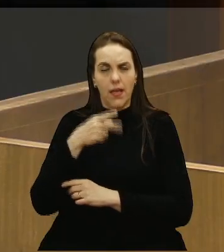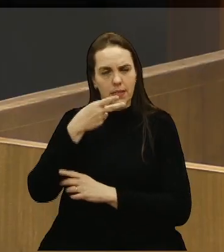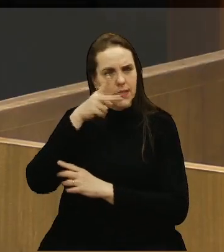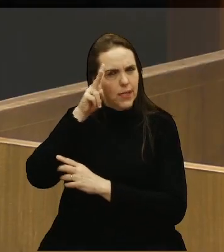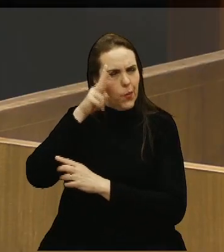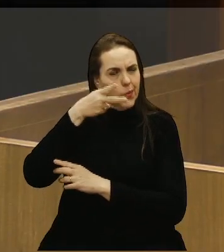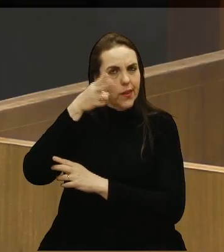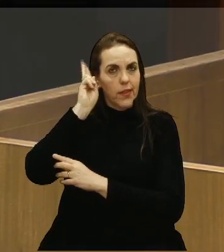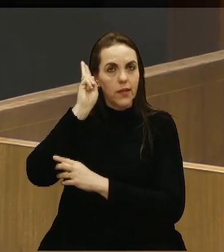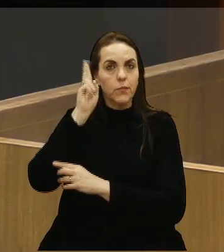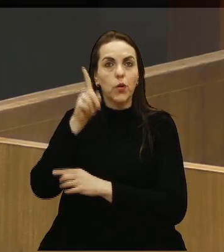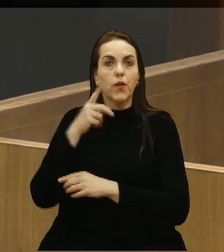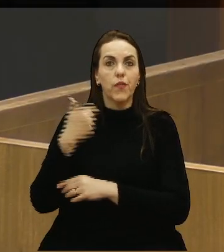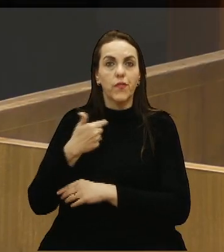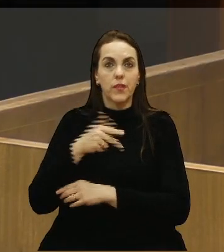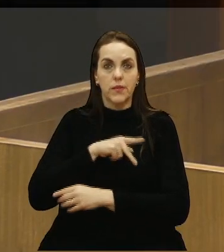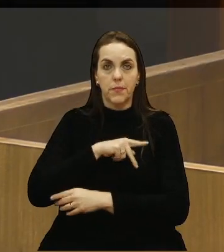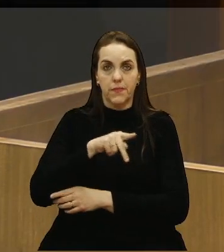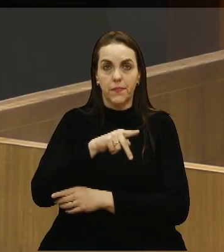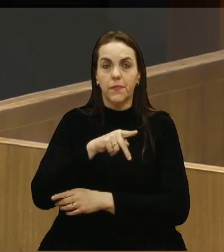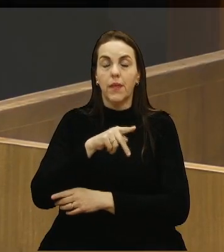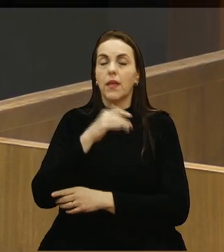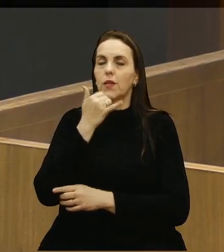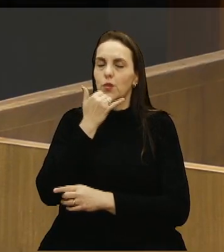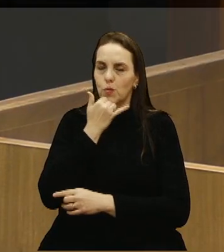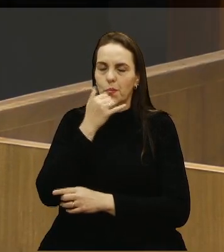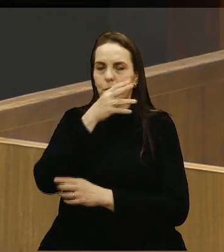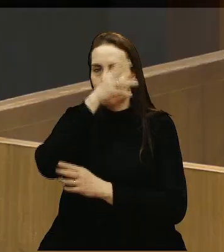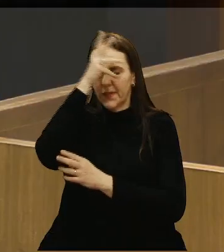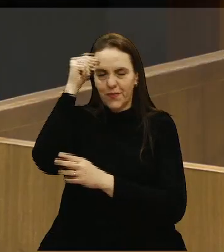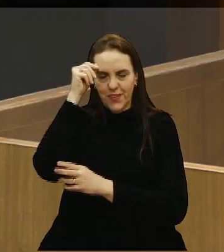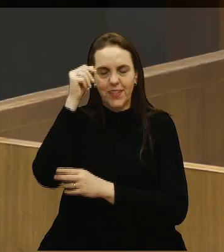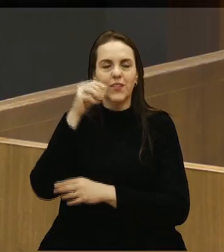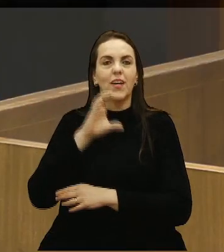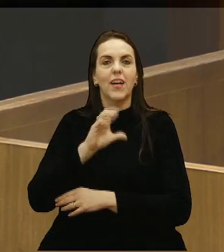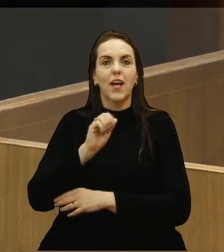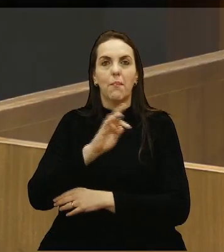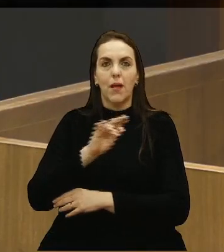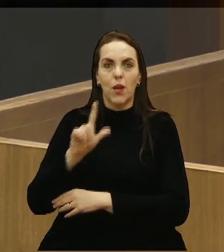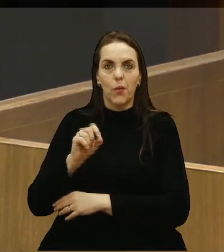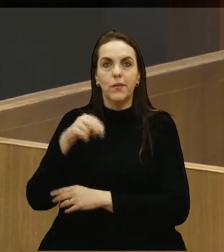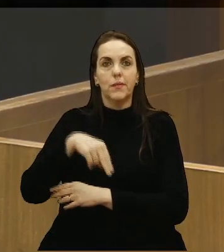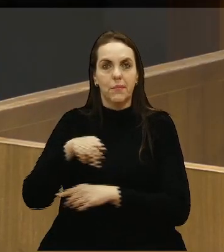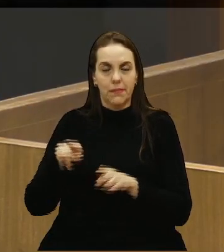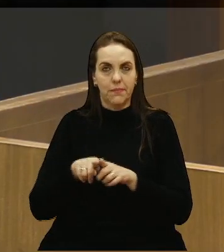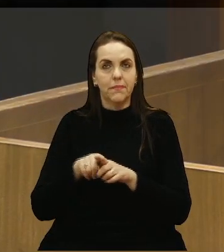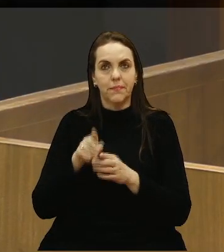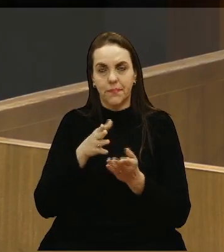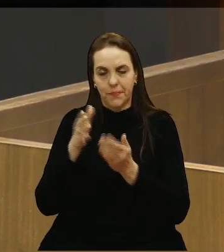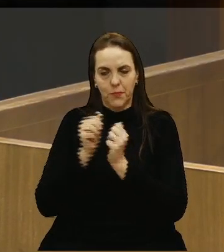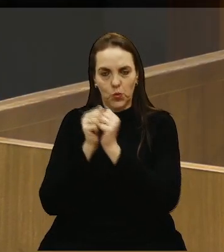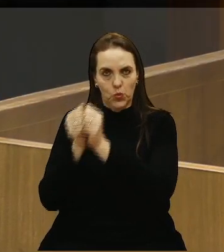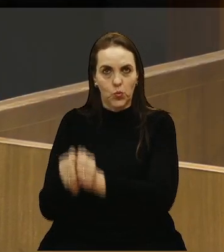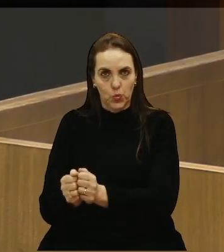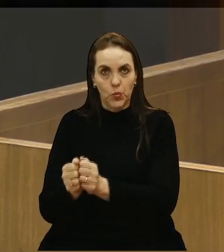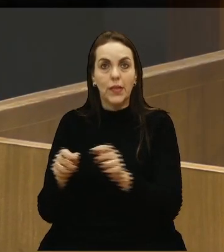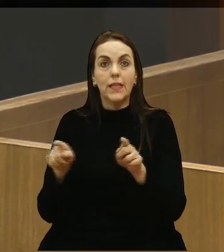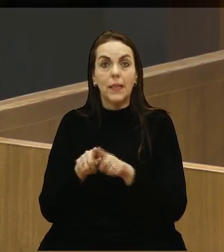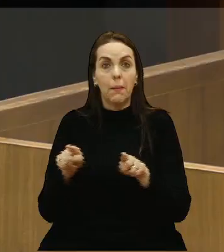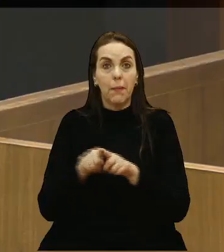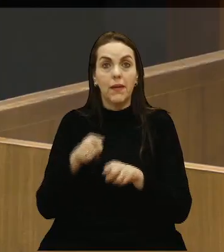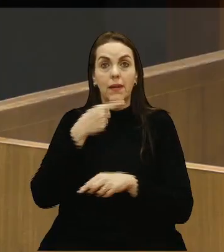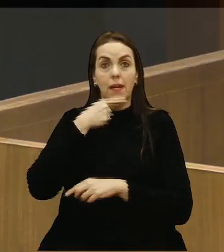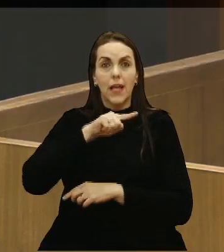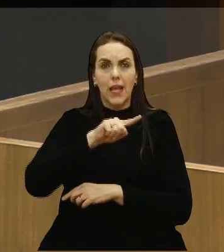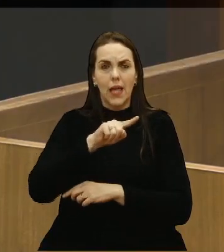vice-prefeito, e o Cabelon também estiveram lá. E a resolução do Conselho Municipal de Educação, o vereador Caleb, preconiza e determina